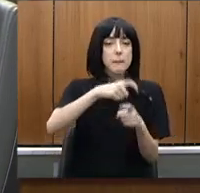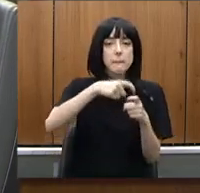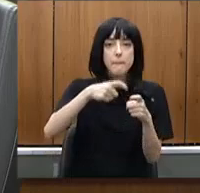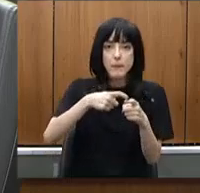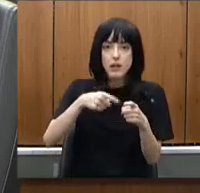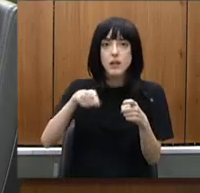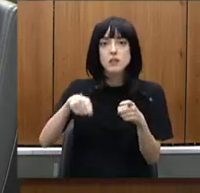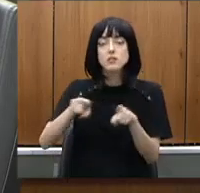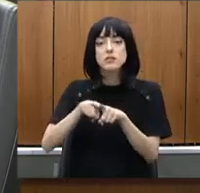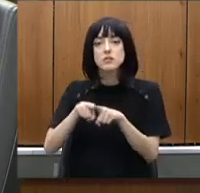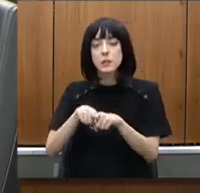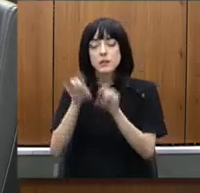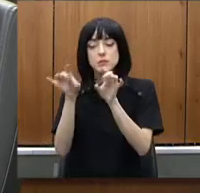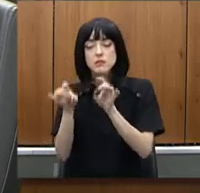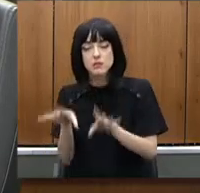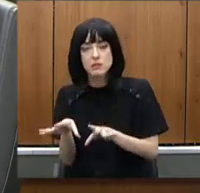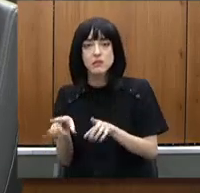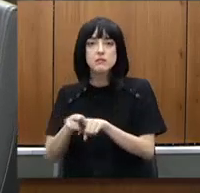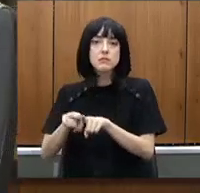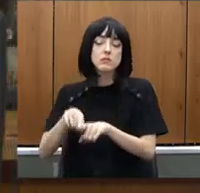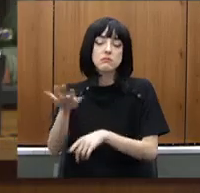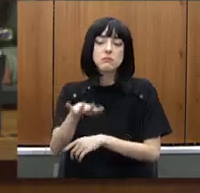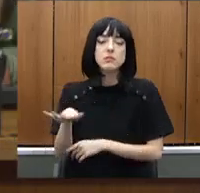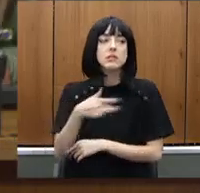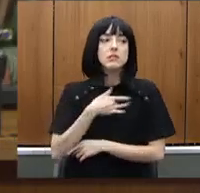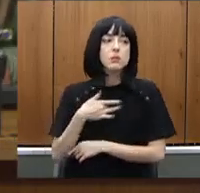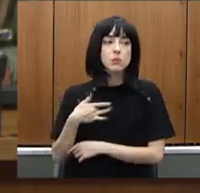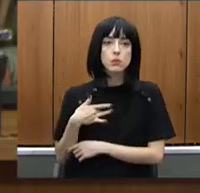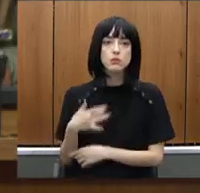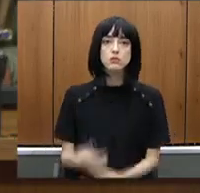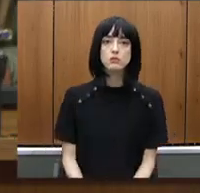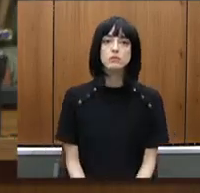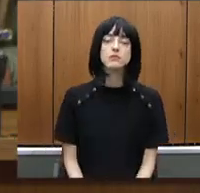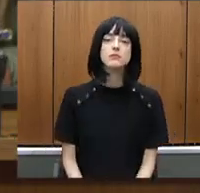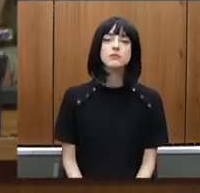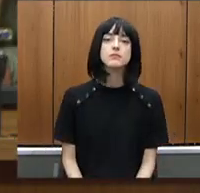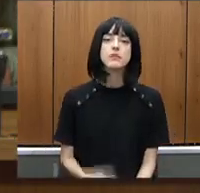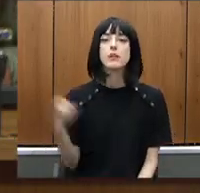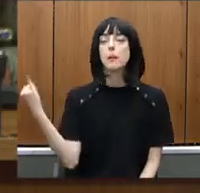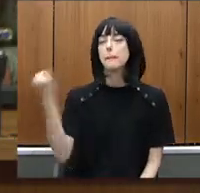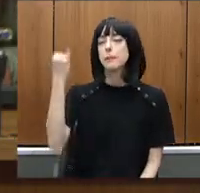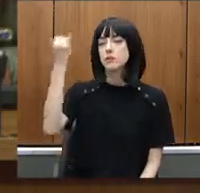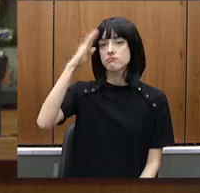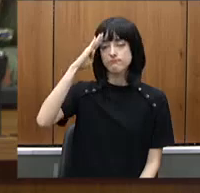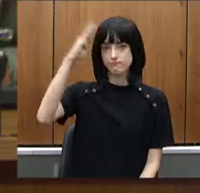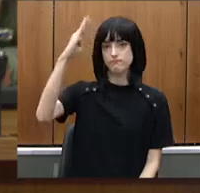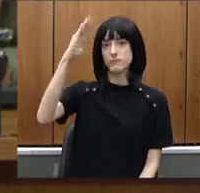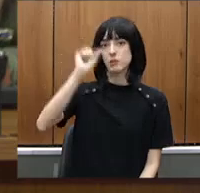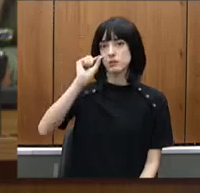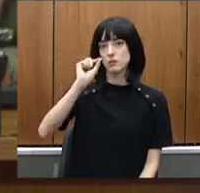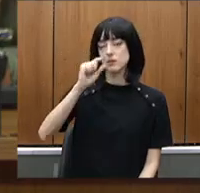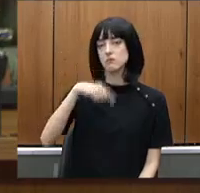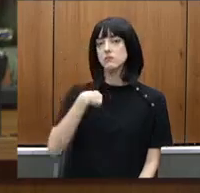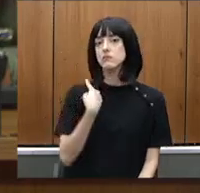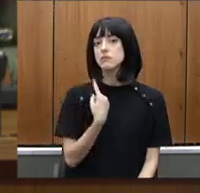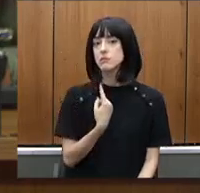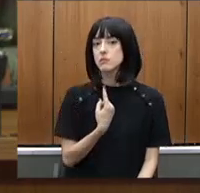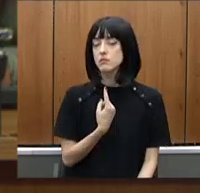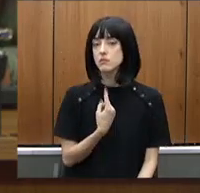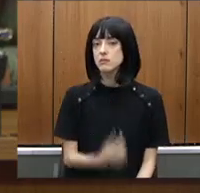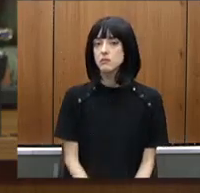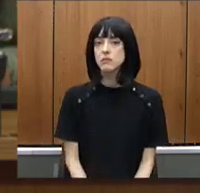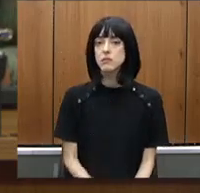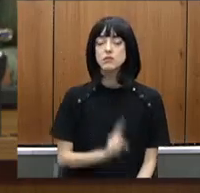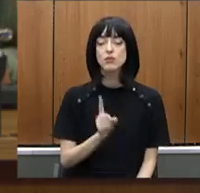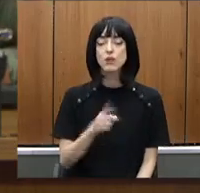para de especialistas Então é isso e o mais importante O mais importante que nós temos é que isso não é um anúncio de